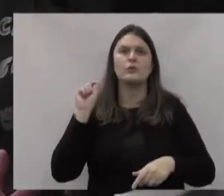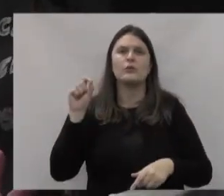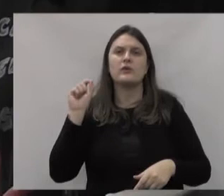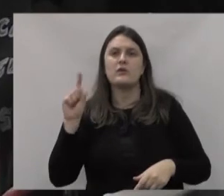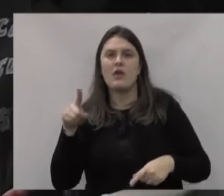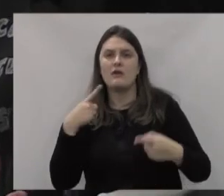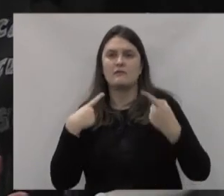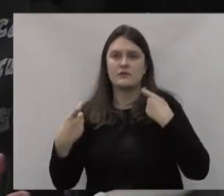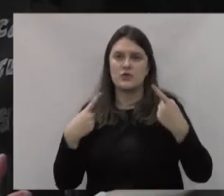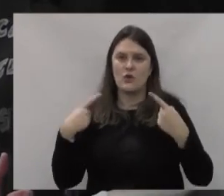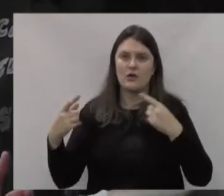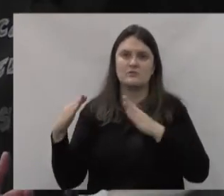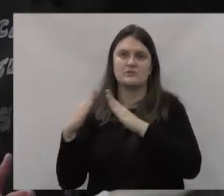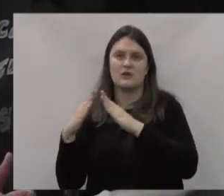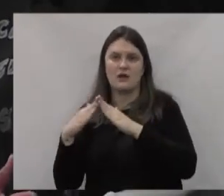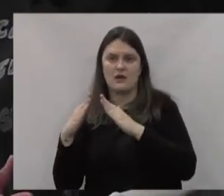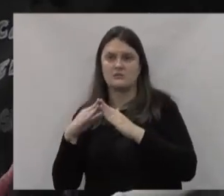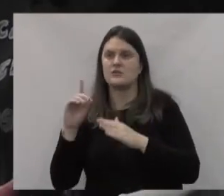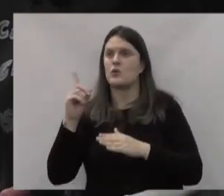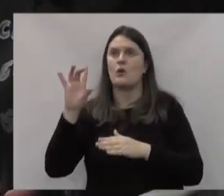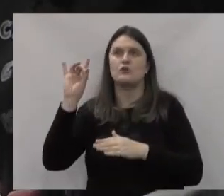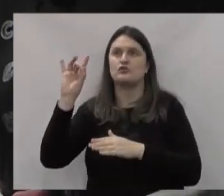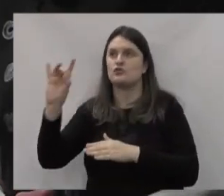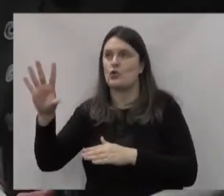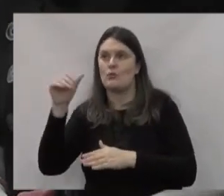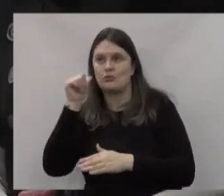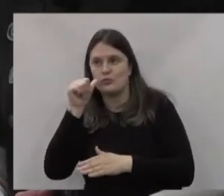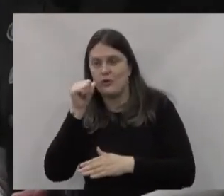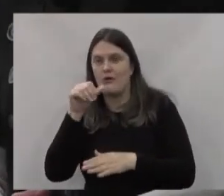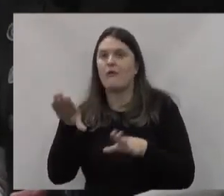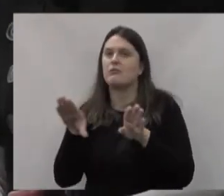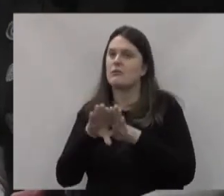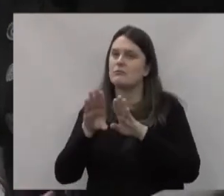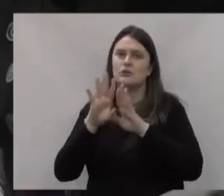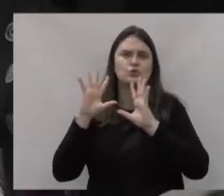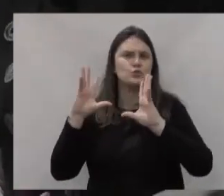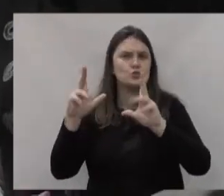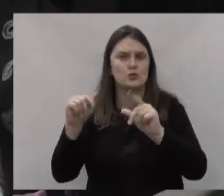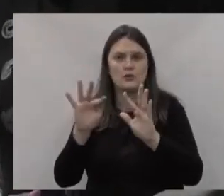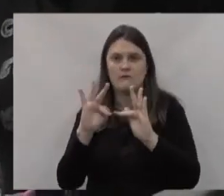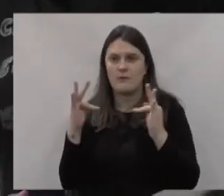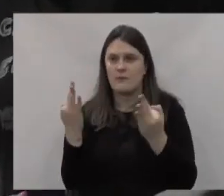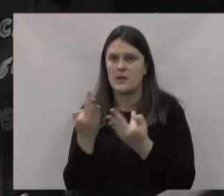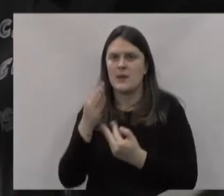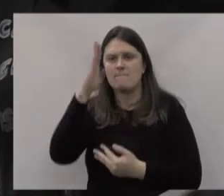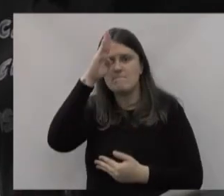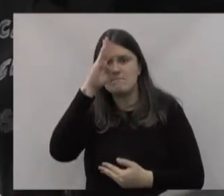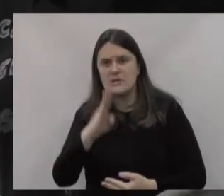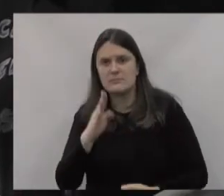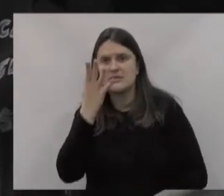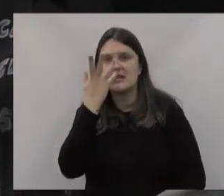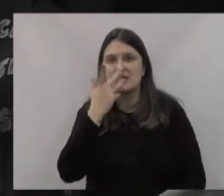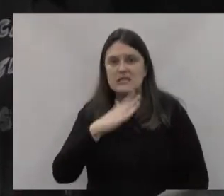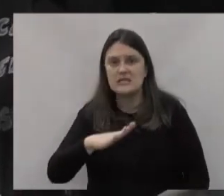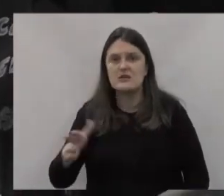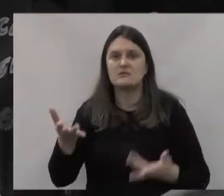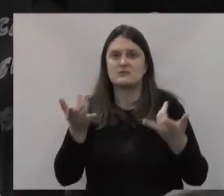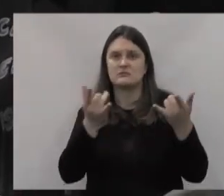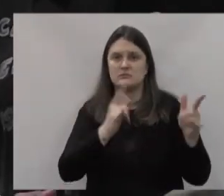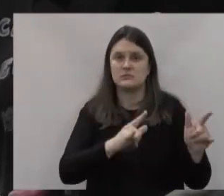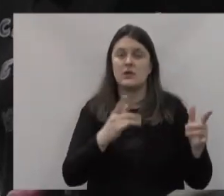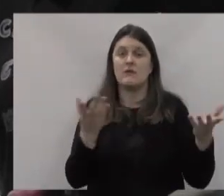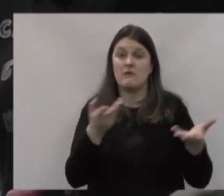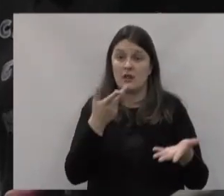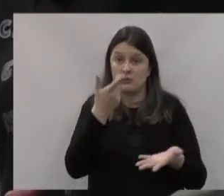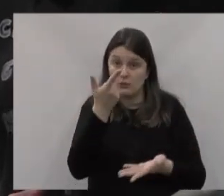é violência doméstica, que ela não atinge só as mulheres, que ela atinge toda a família, principalmente as crianças e adolescentes. E